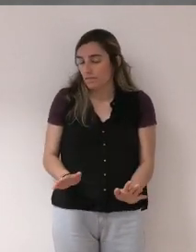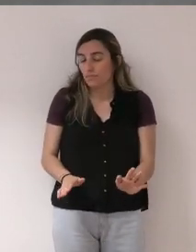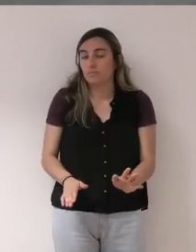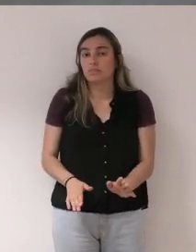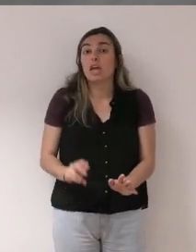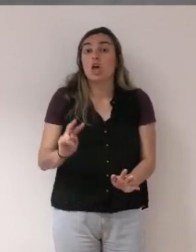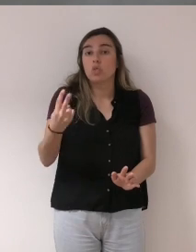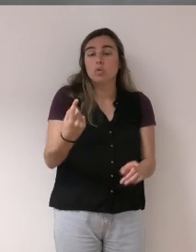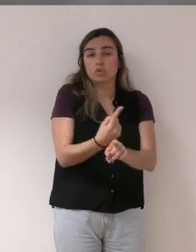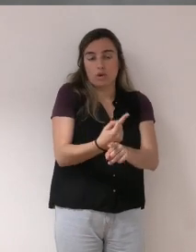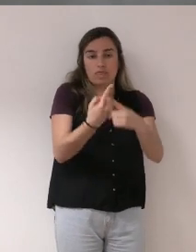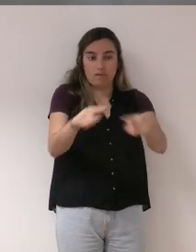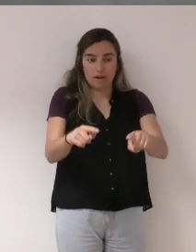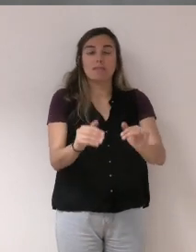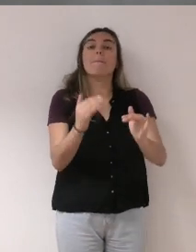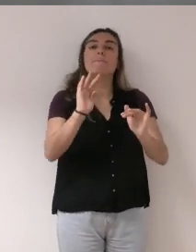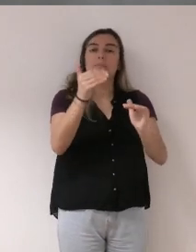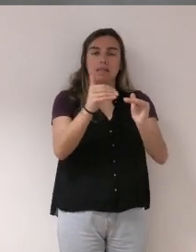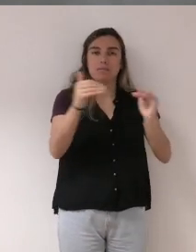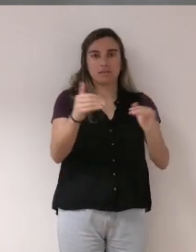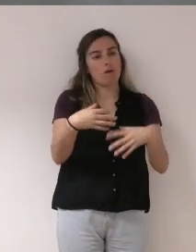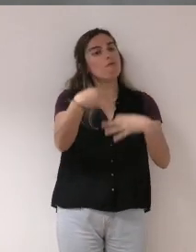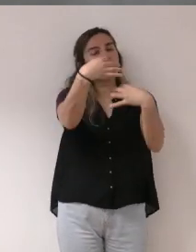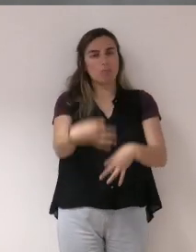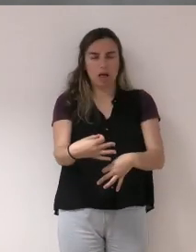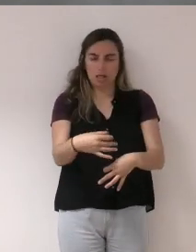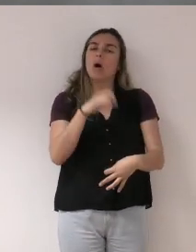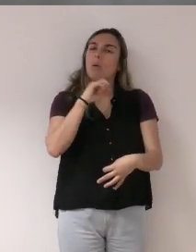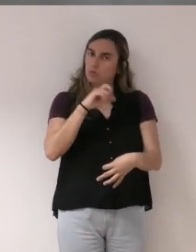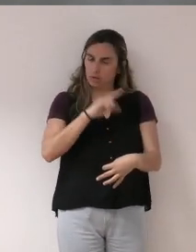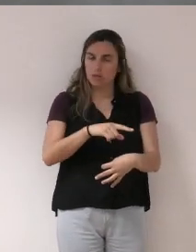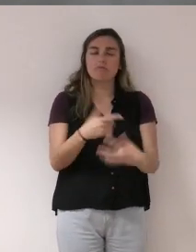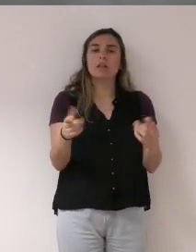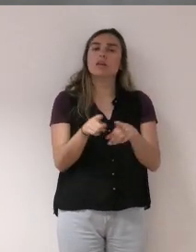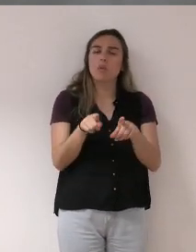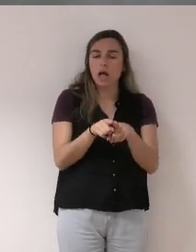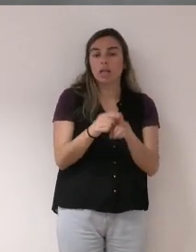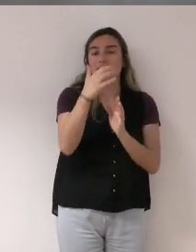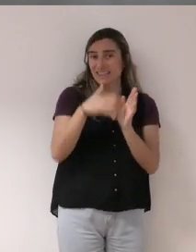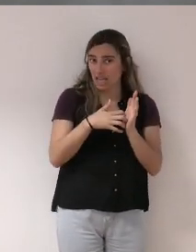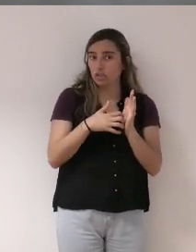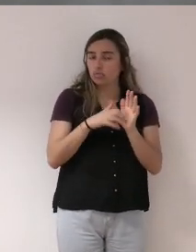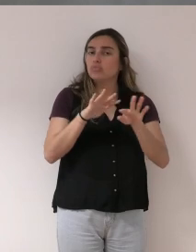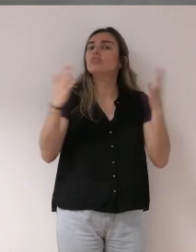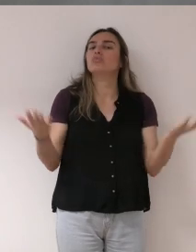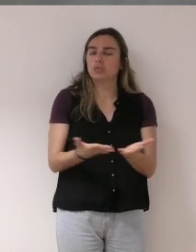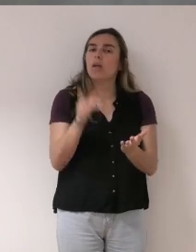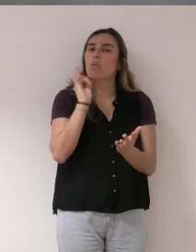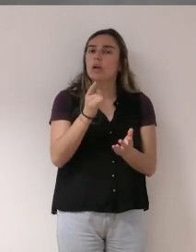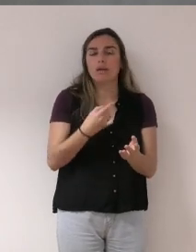Duas dimensões. Primeiro, a dimensão formal. Sim, é possível. Os meus textos são genericamente